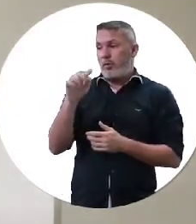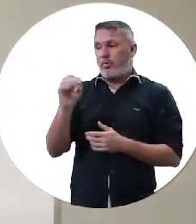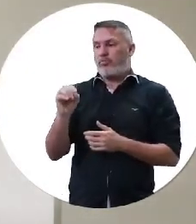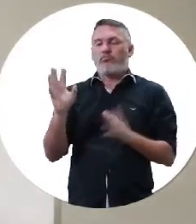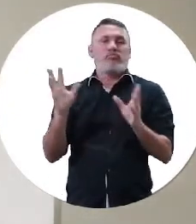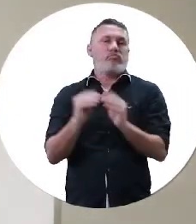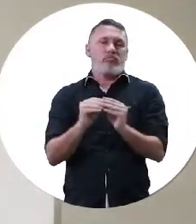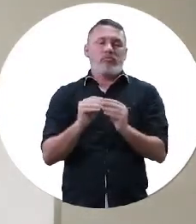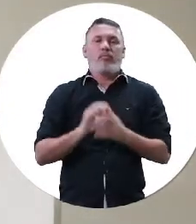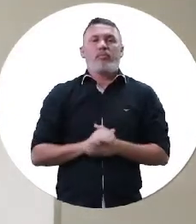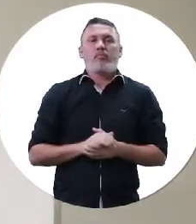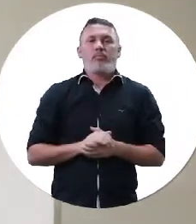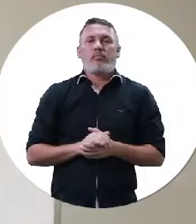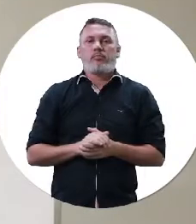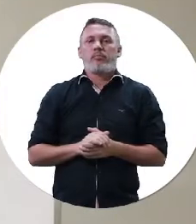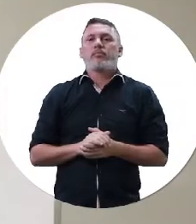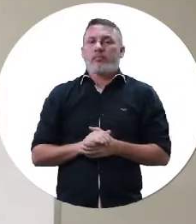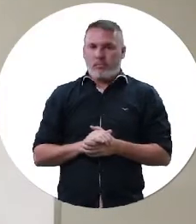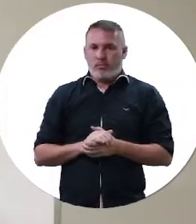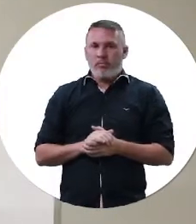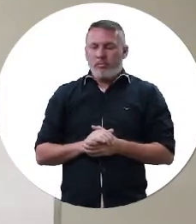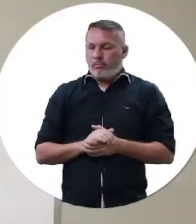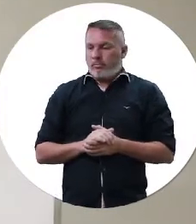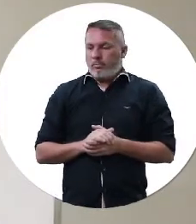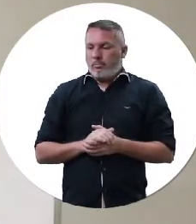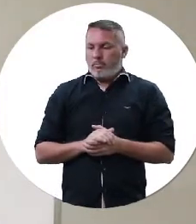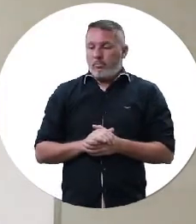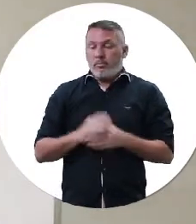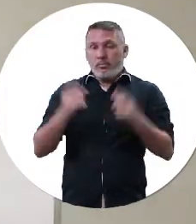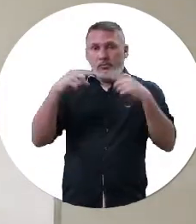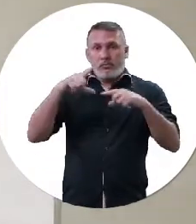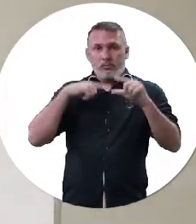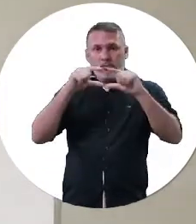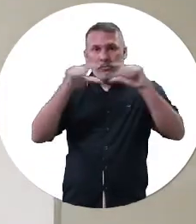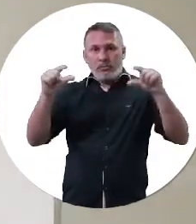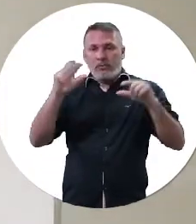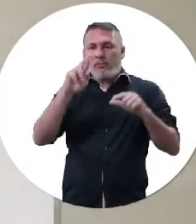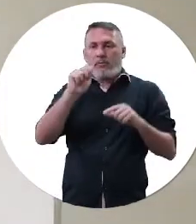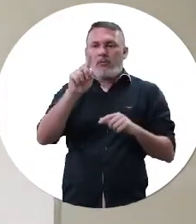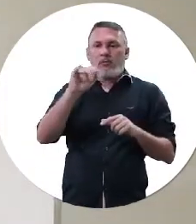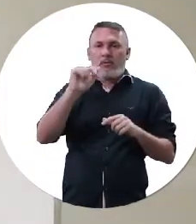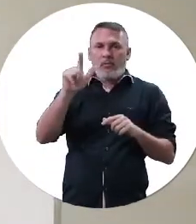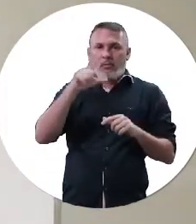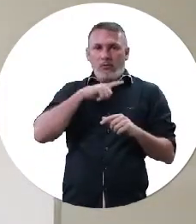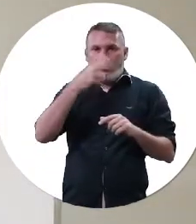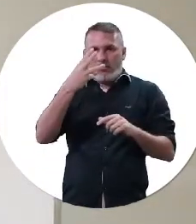Somente ligação simples, an. Terminação de hidrocarboneto, O.